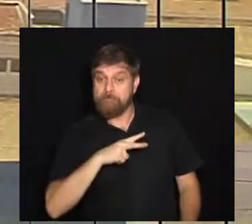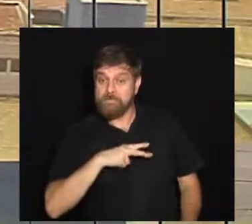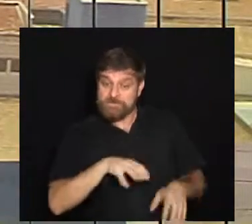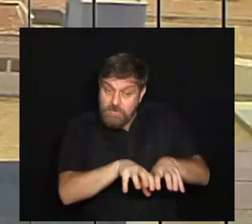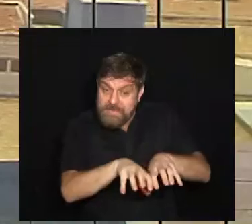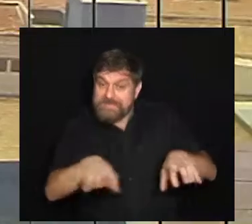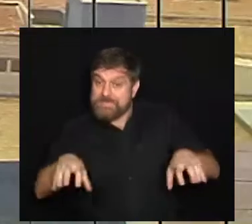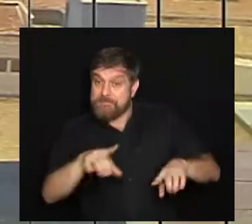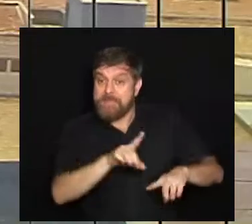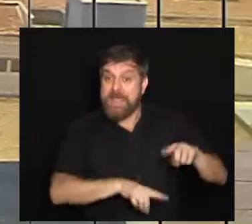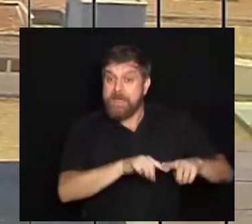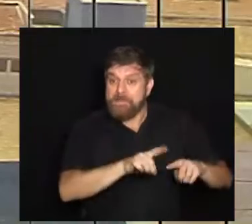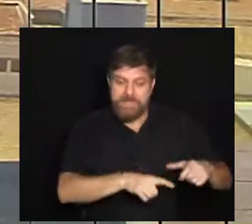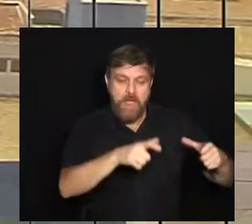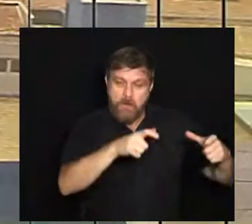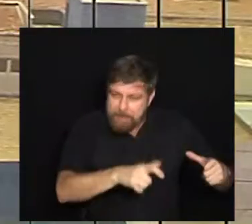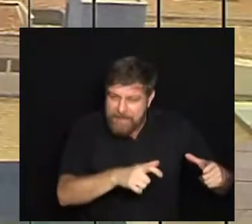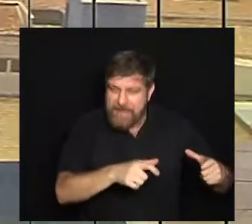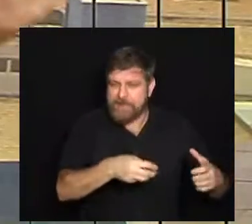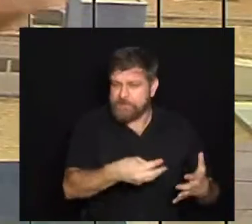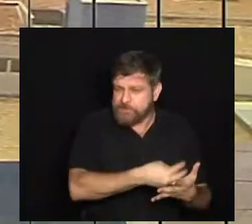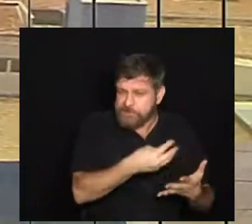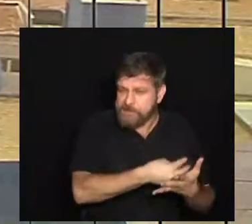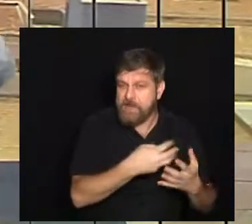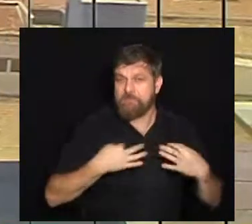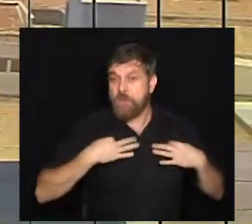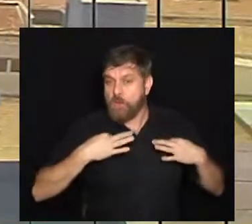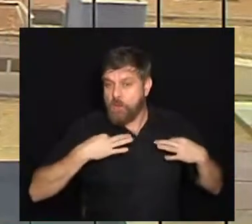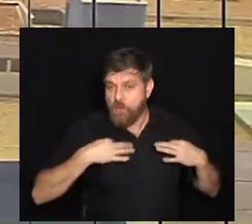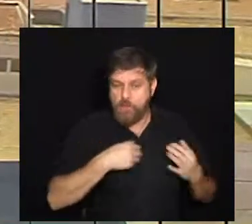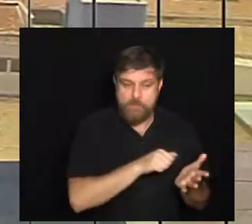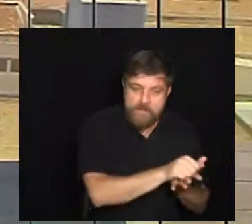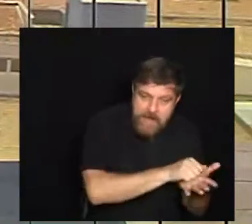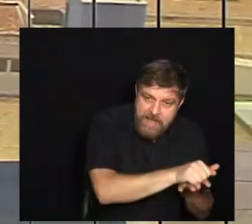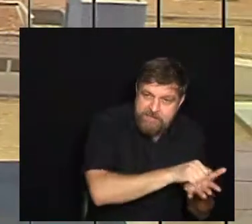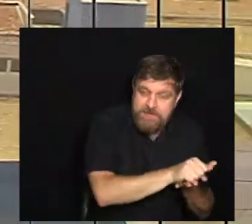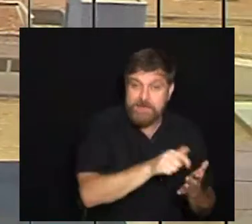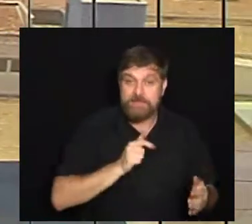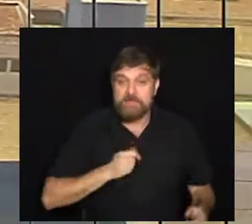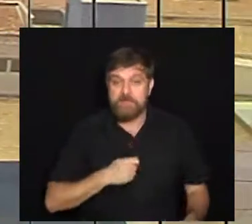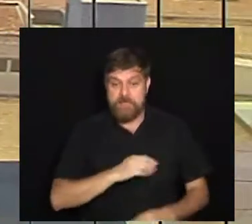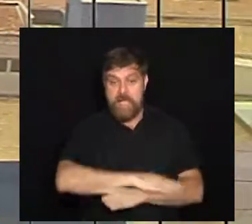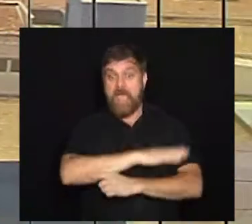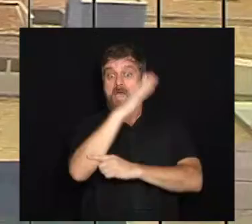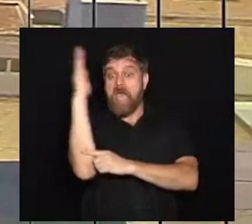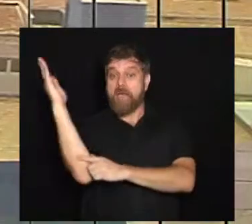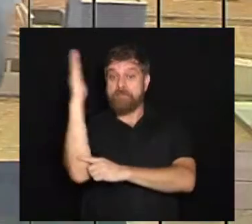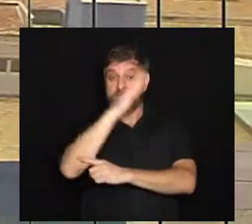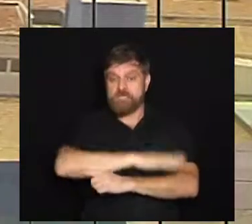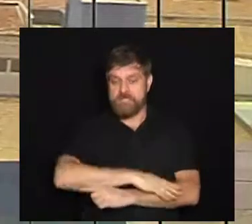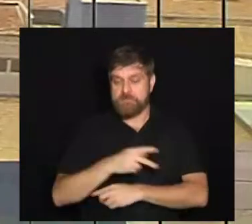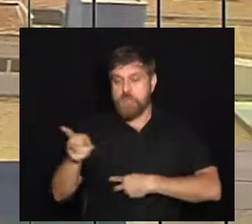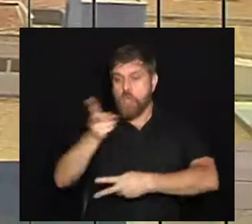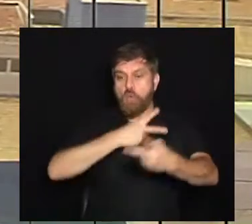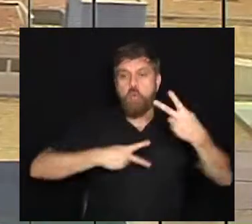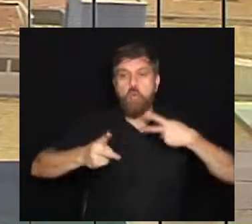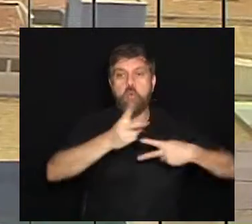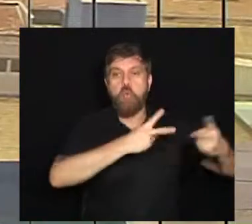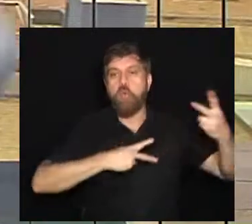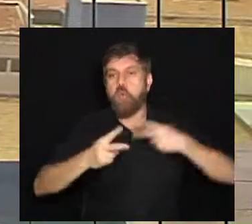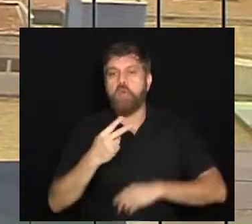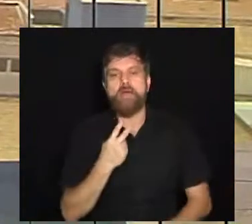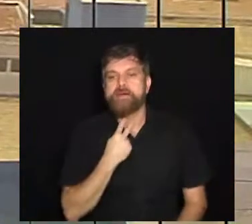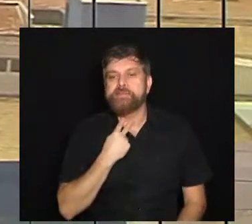separado né a questão das roupas tem que ser lavadas né de manter o ambiente ventilado para que haja circulação de ar e o vírus não fique